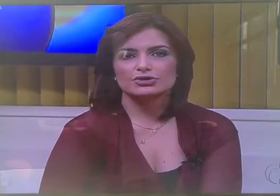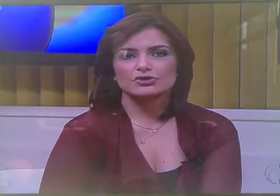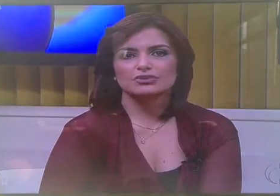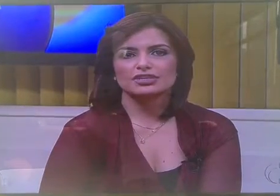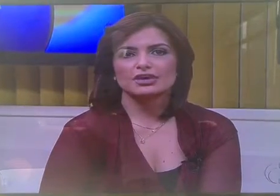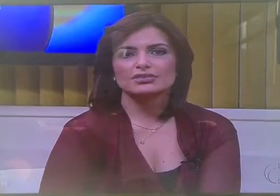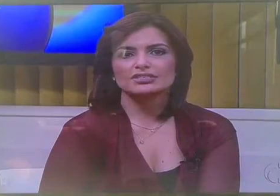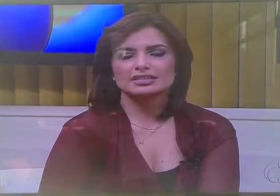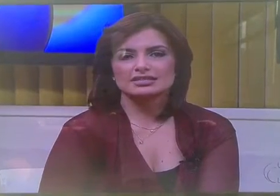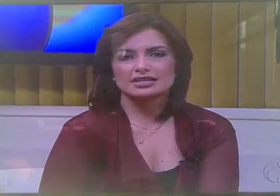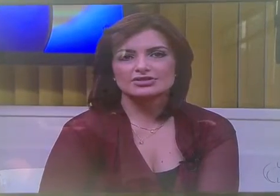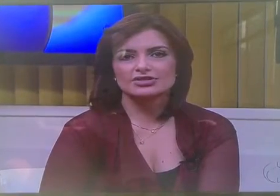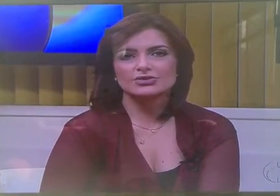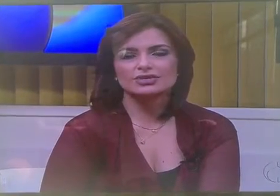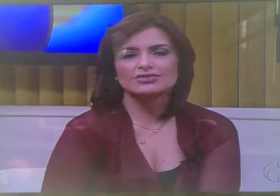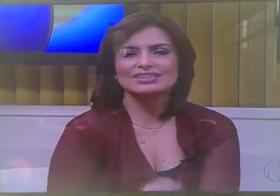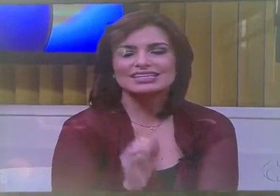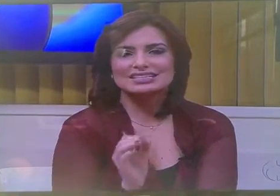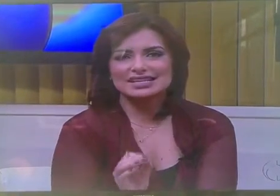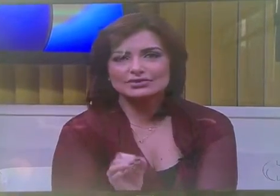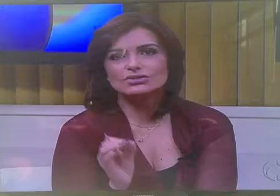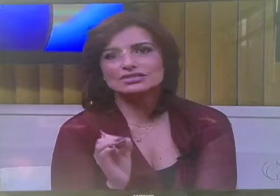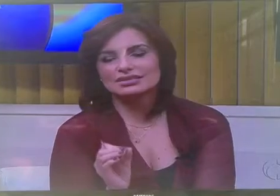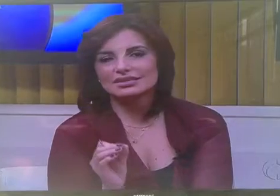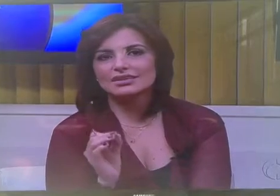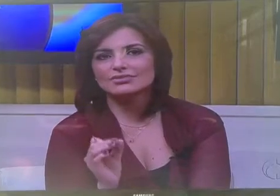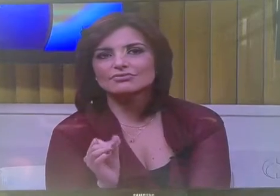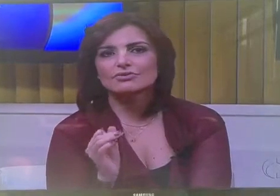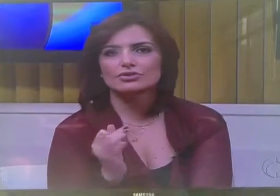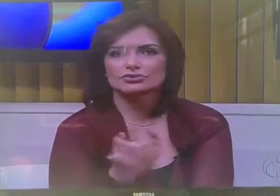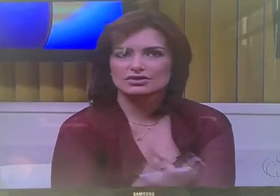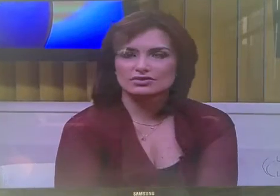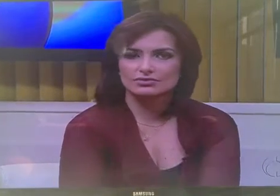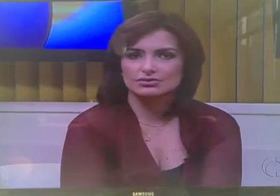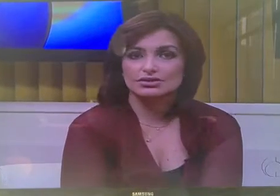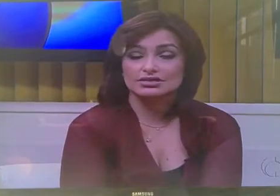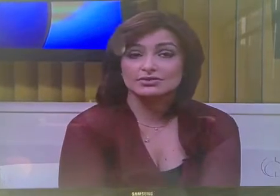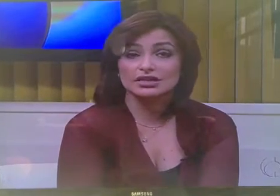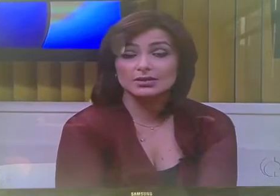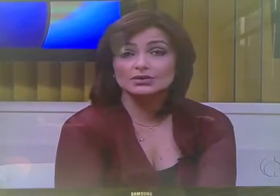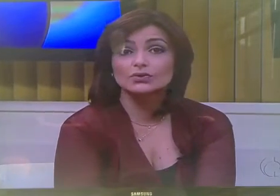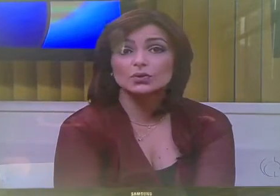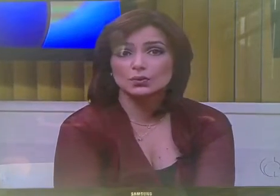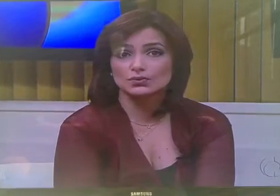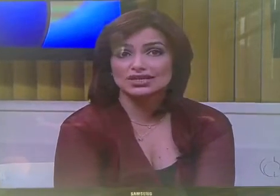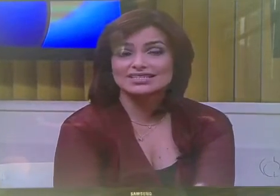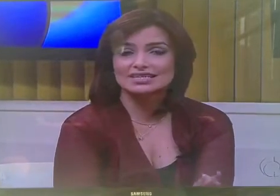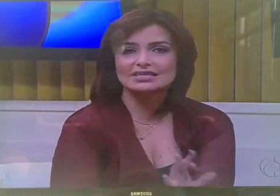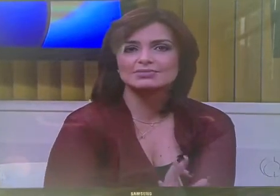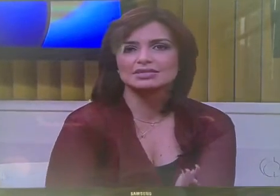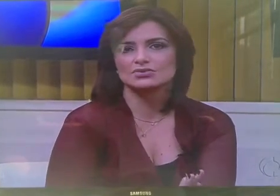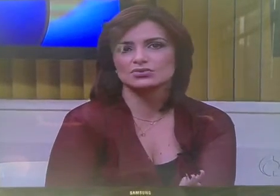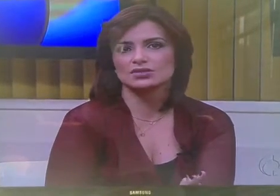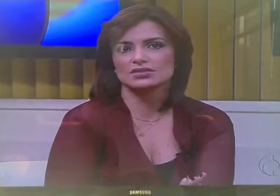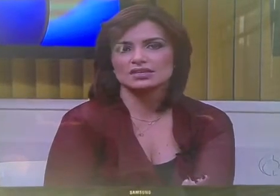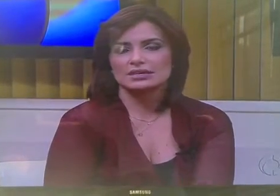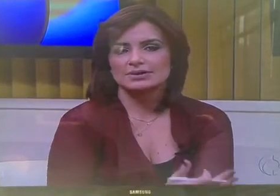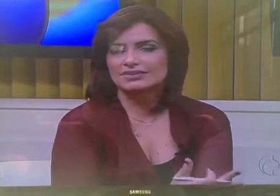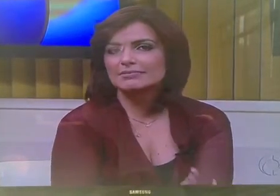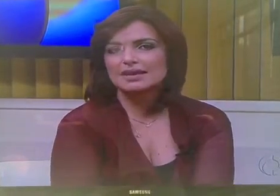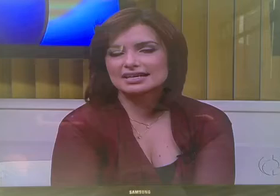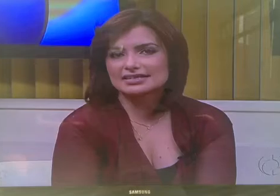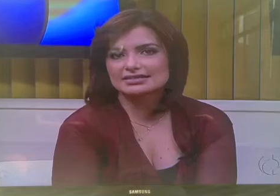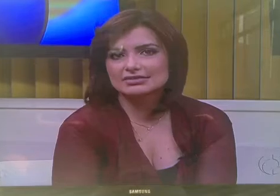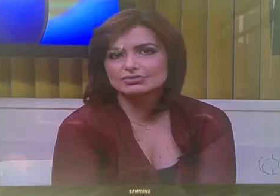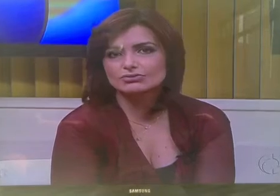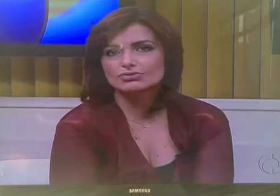Tribunal Regional Federal da 6ª Região teve 371 votos a favor, 54 contra e 6 abstenções. Para